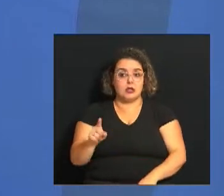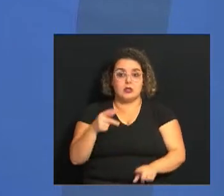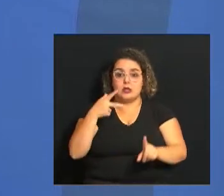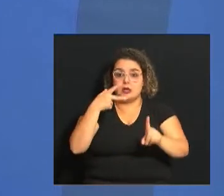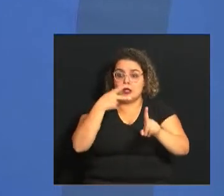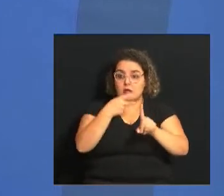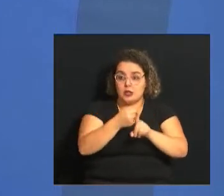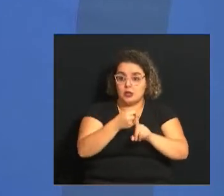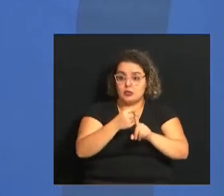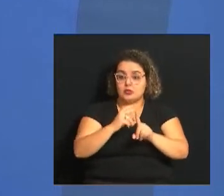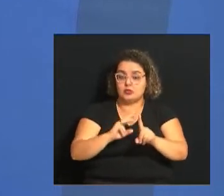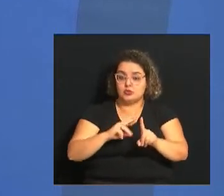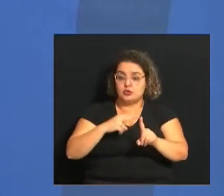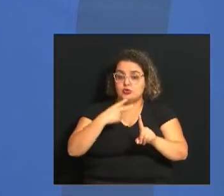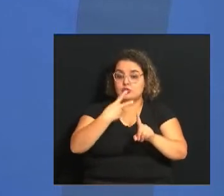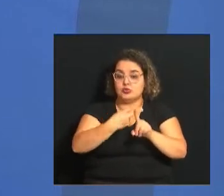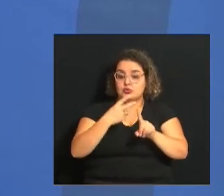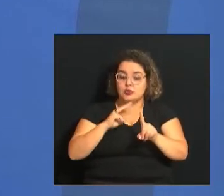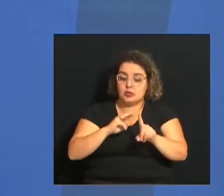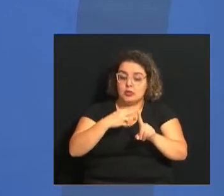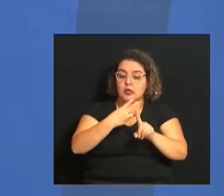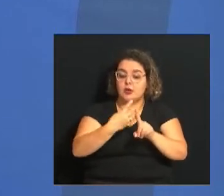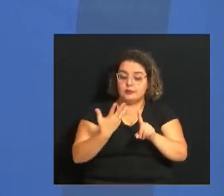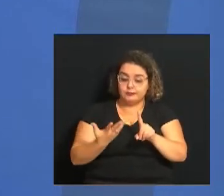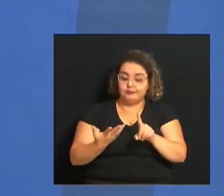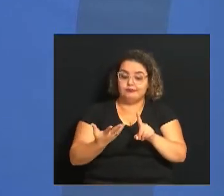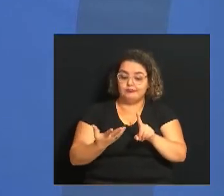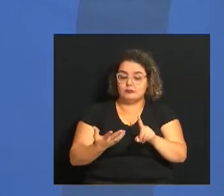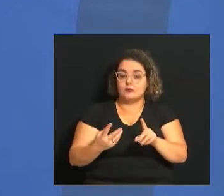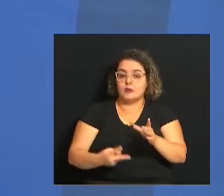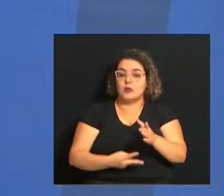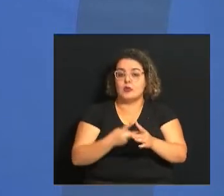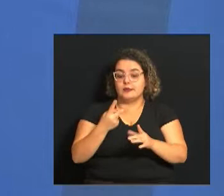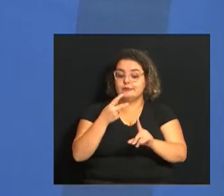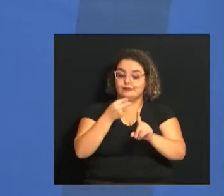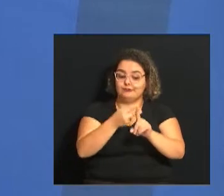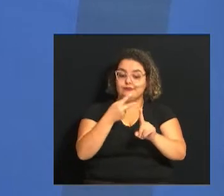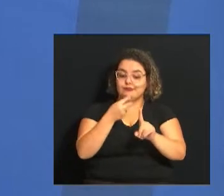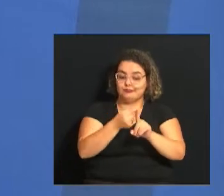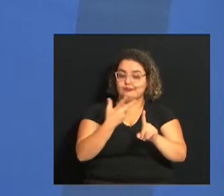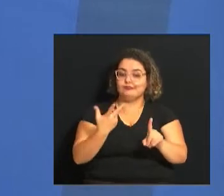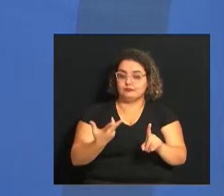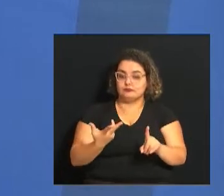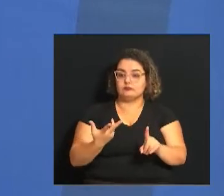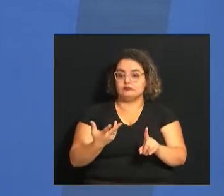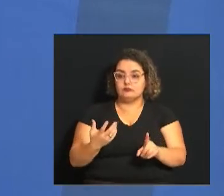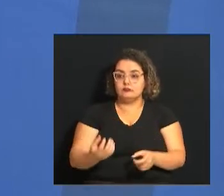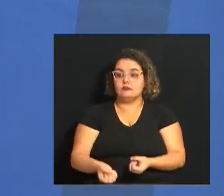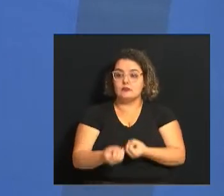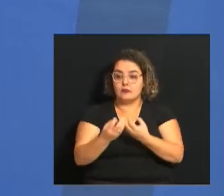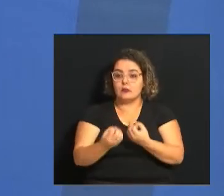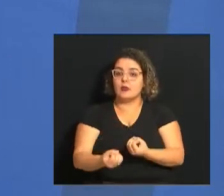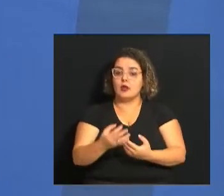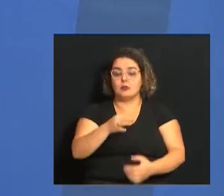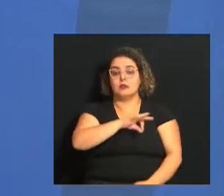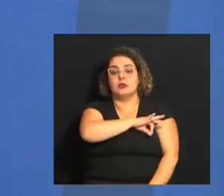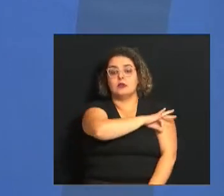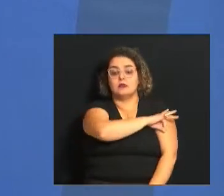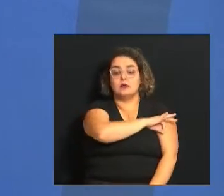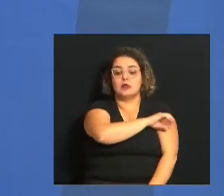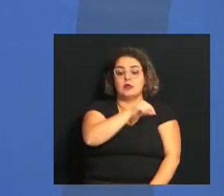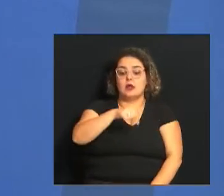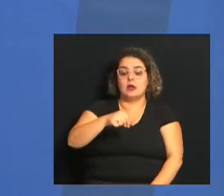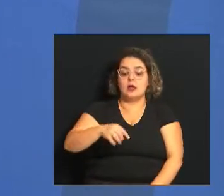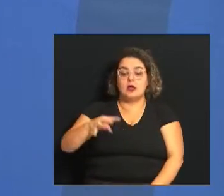de reforço quando é indicado, ou mesmo a segunda dose. E de acordo com o boletim emitido pela Prefeitura, até esta